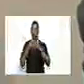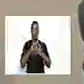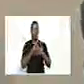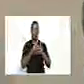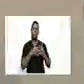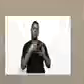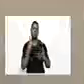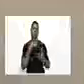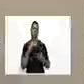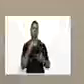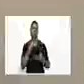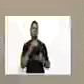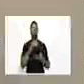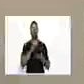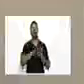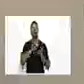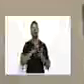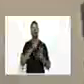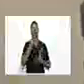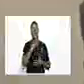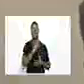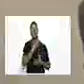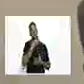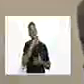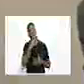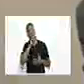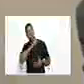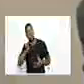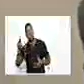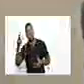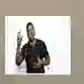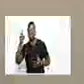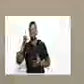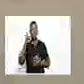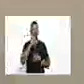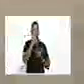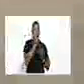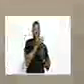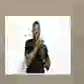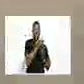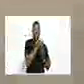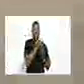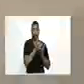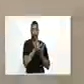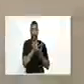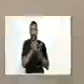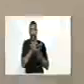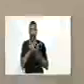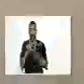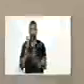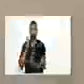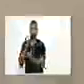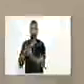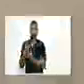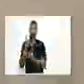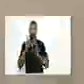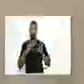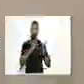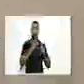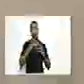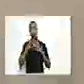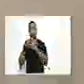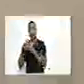hoje em média R 300 e poucos Mila a gente tem que juntar quase o dinheiro o ano inteiro para conseguir comprar um trat um caminhão